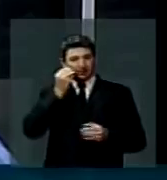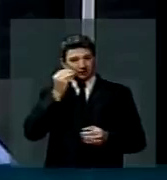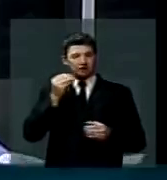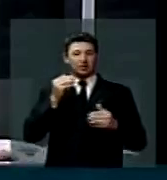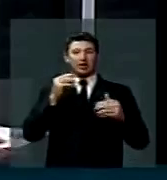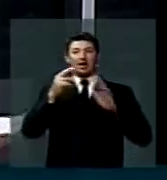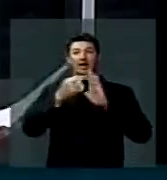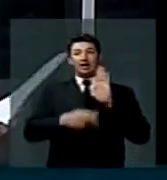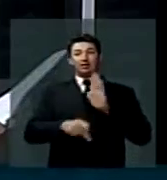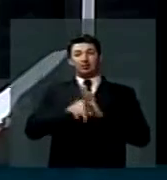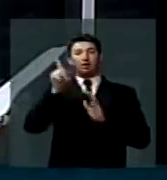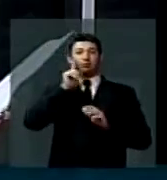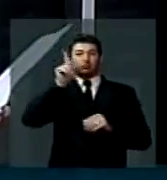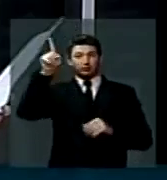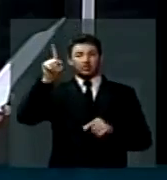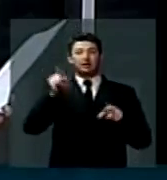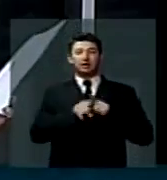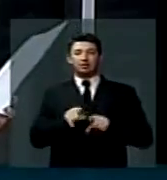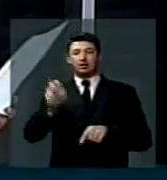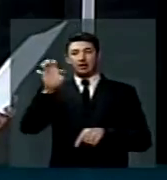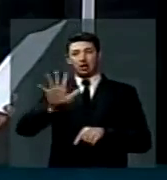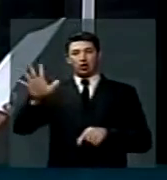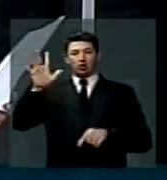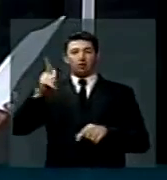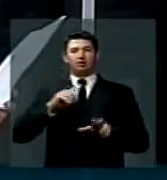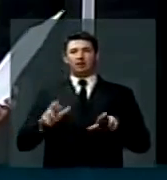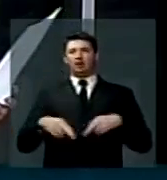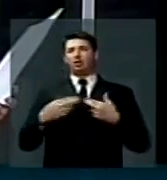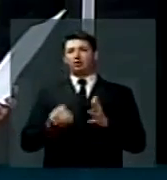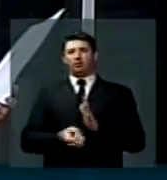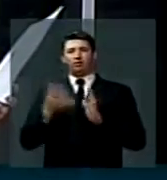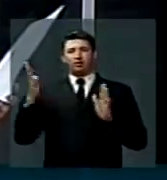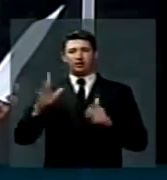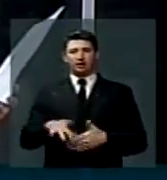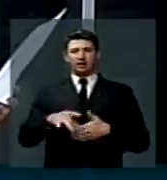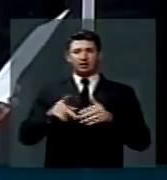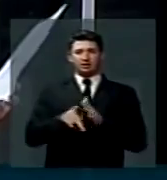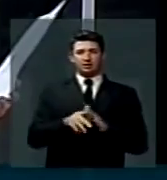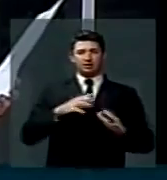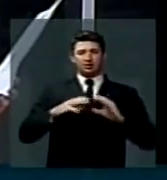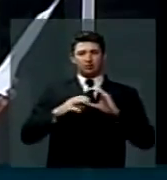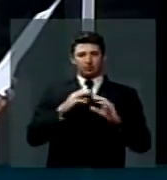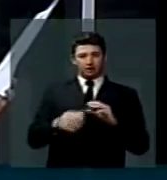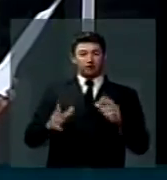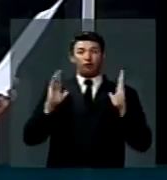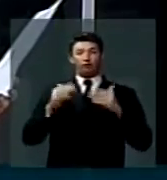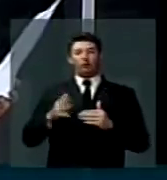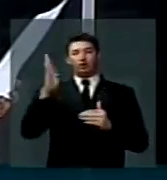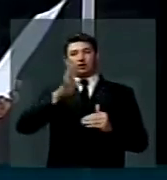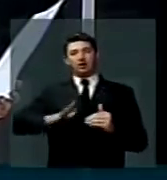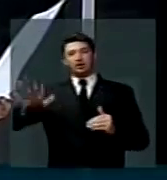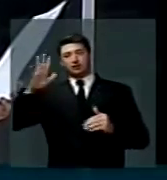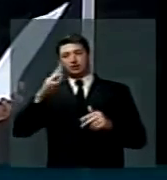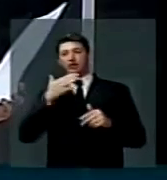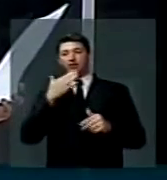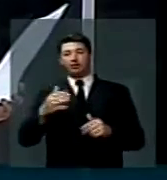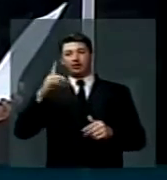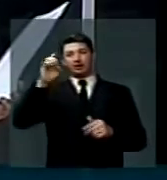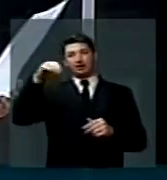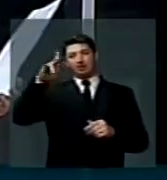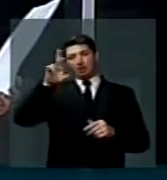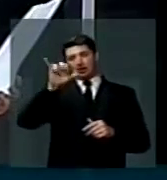padrões norte-americanos e europeu. Ocorreram reuniões entre os representantes do Ministério das Comunicações e o Fórum Nacional pela